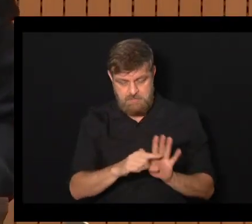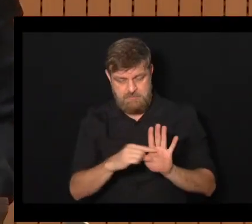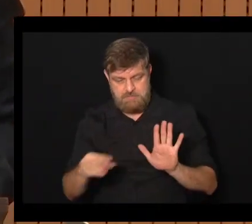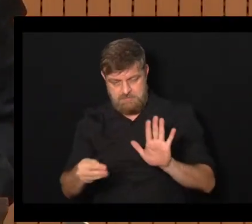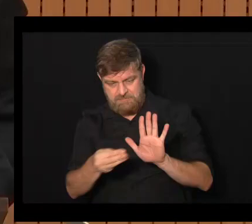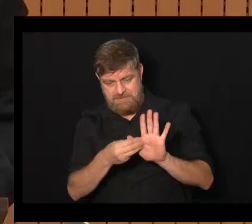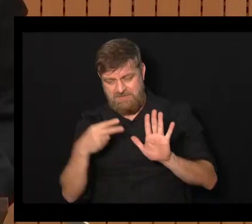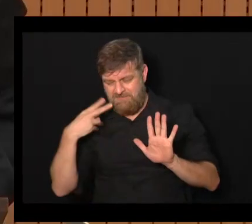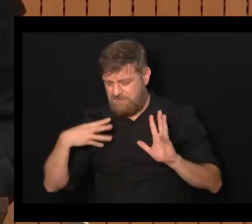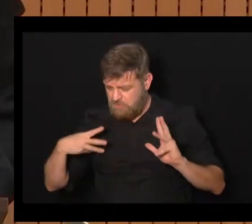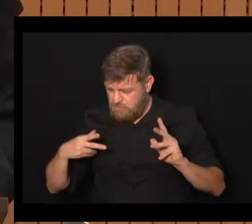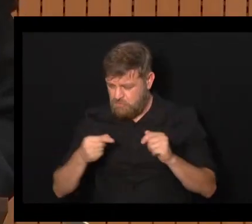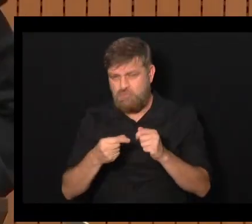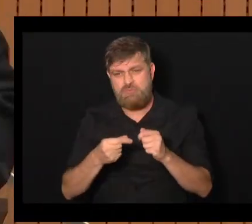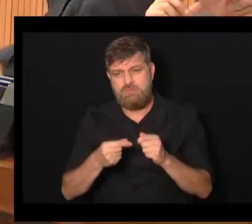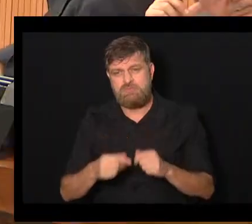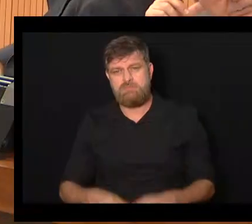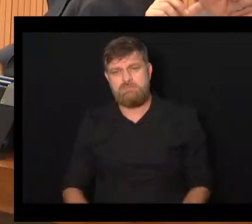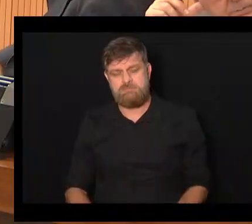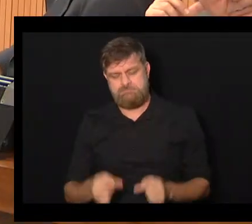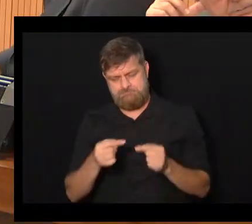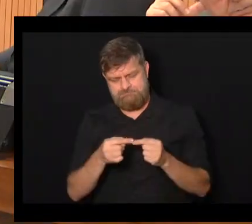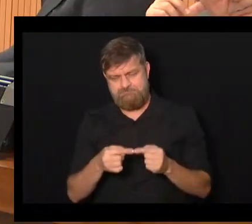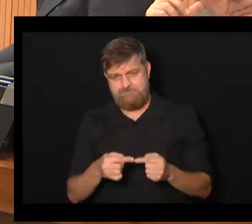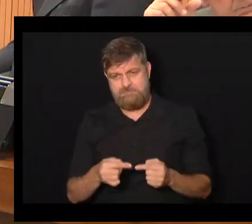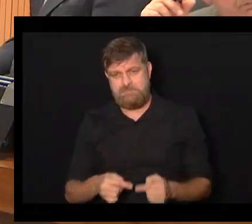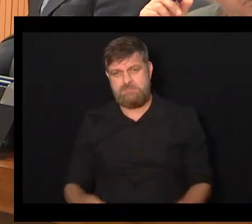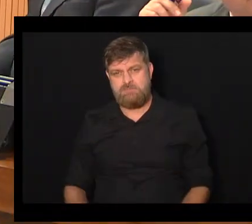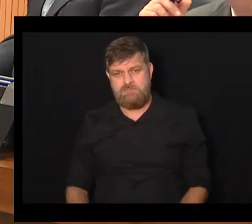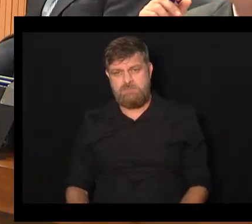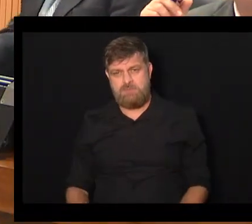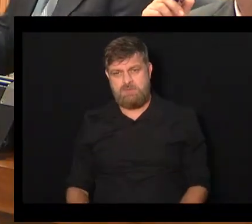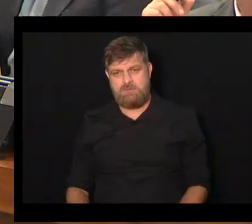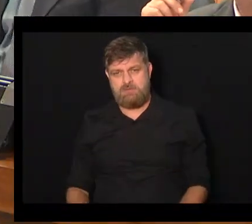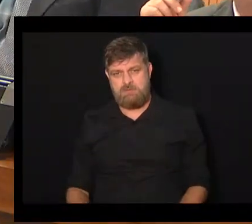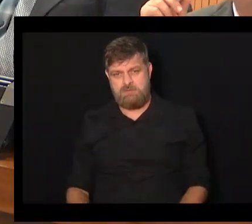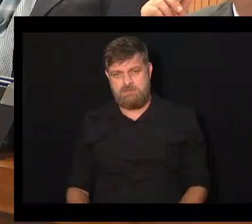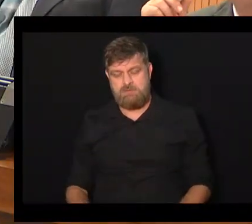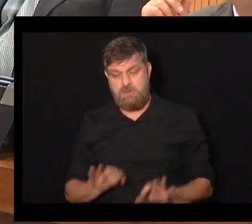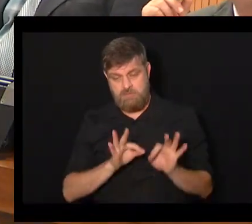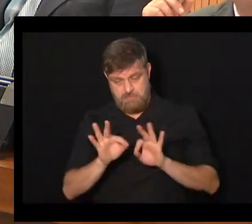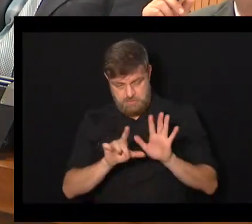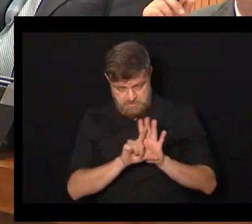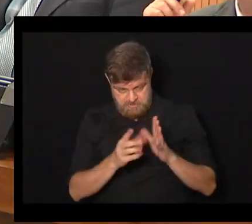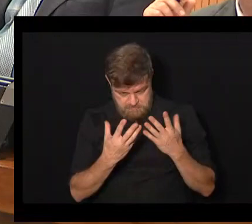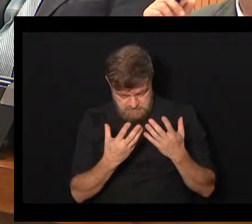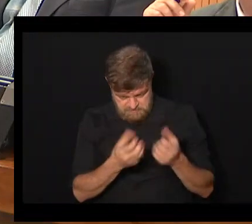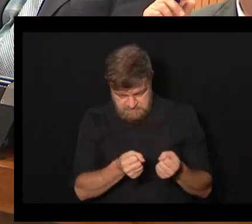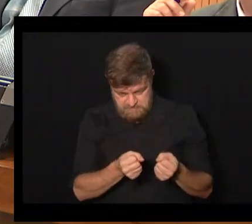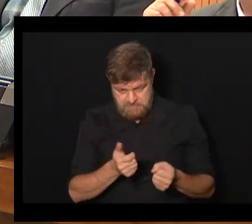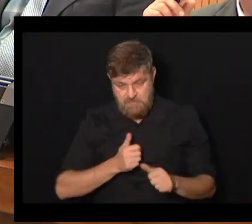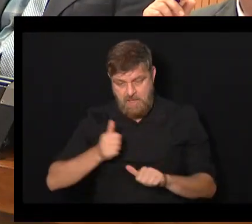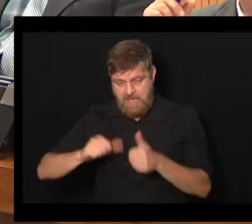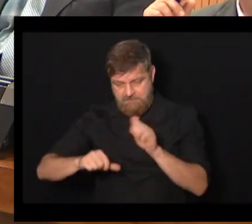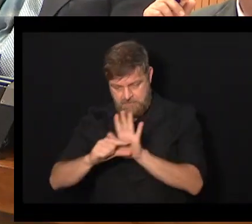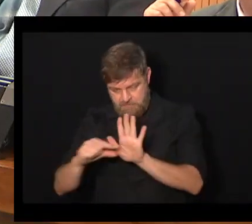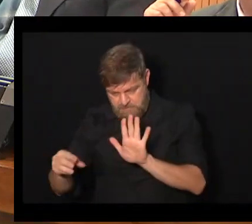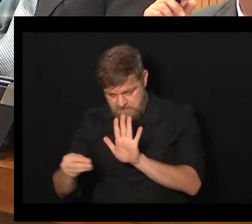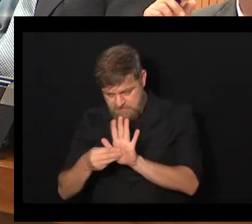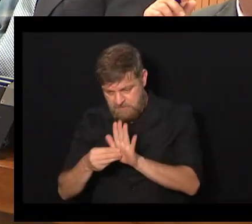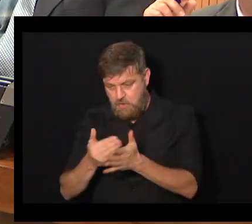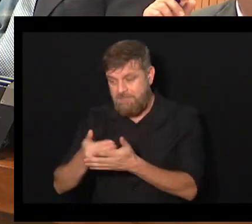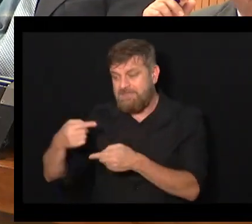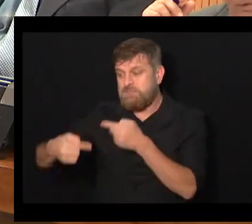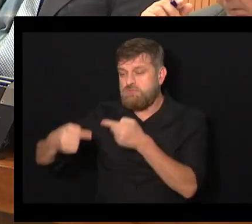por unanimidade, senhor presidente. Com o parecer favorável ao projeto e à emenda, a matéria vai à discussão.